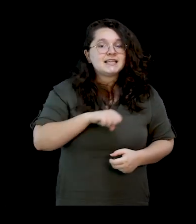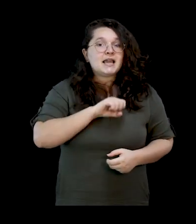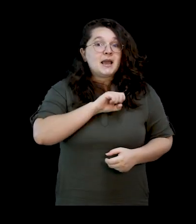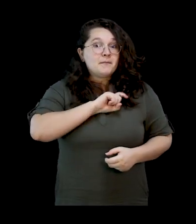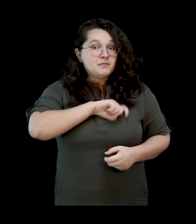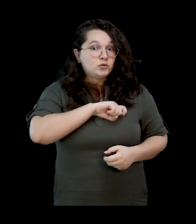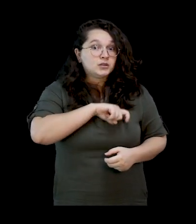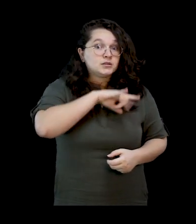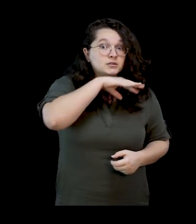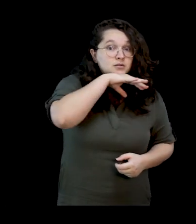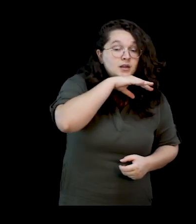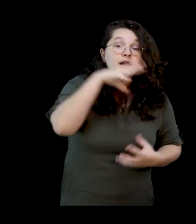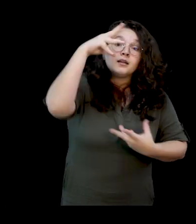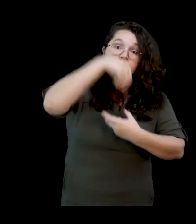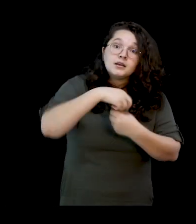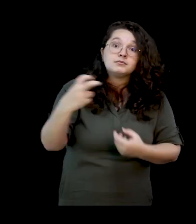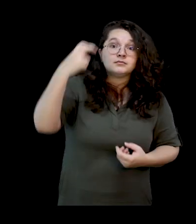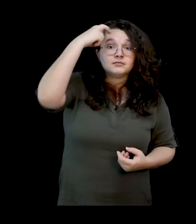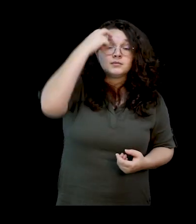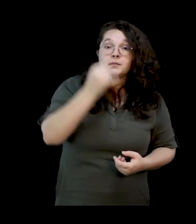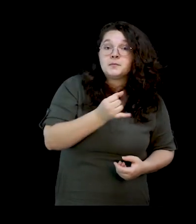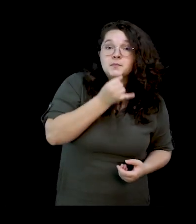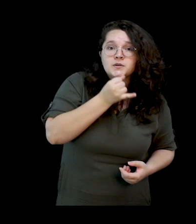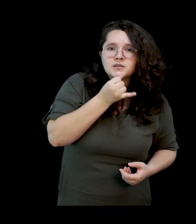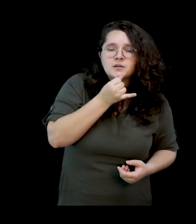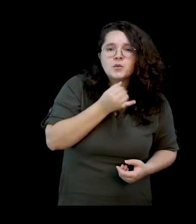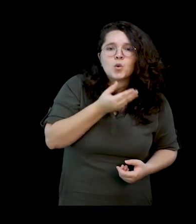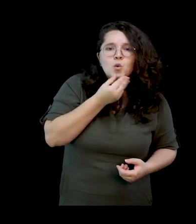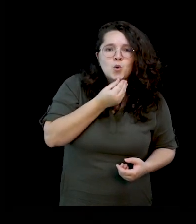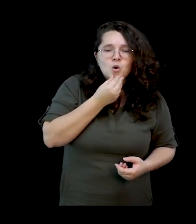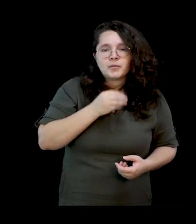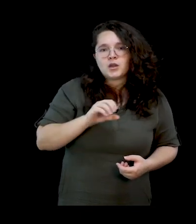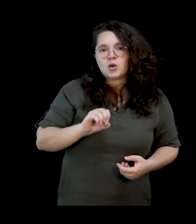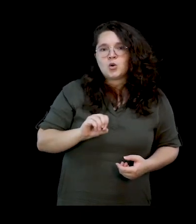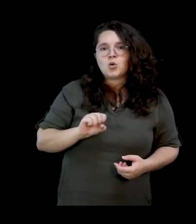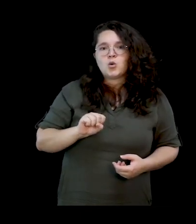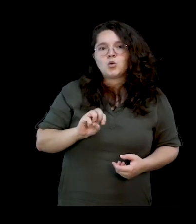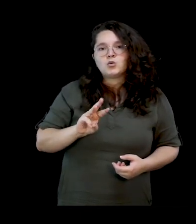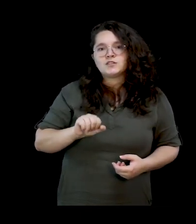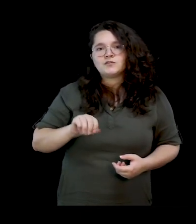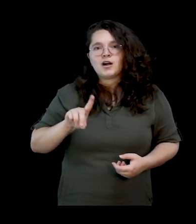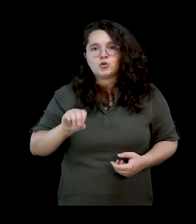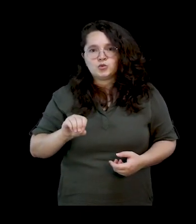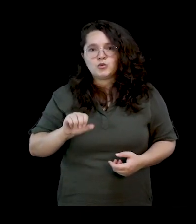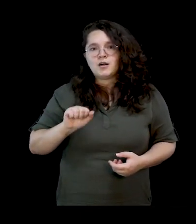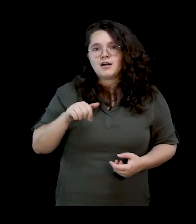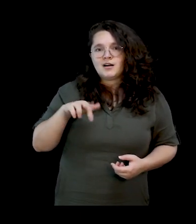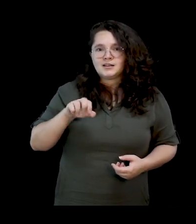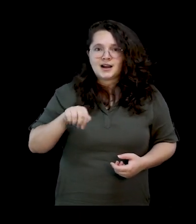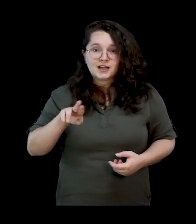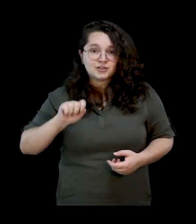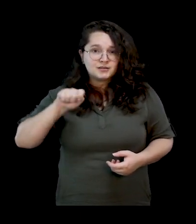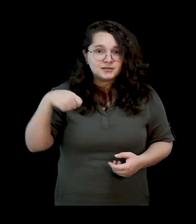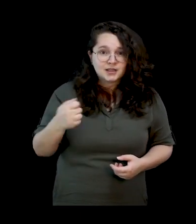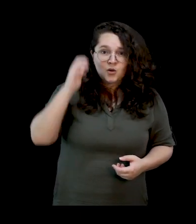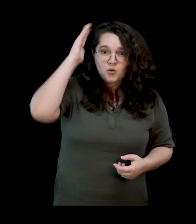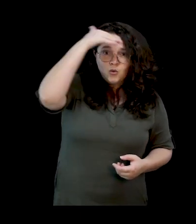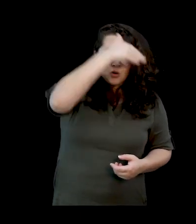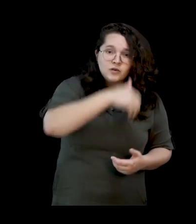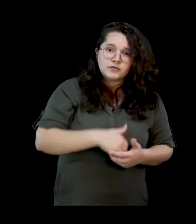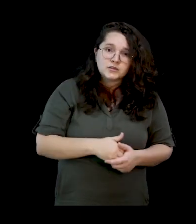elementos malignos ou perversos em várias manifestações culturais, no Oswaldo de Andrade, no Guimarães Rosa. Você pode encontrar